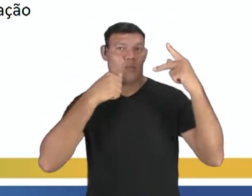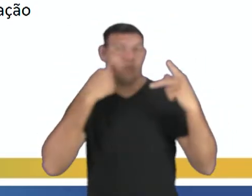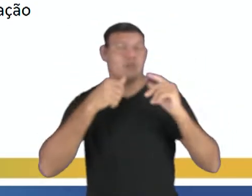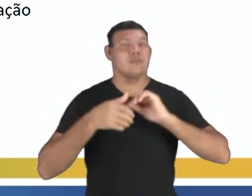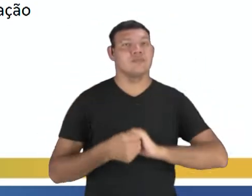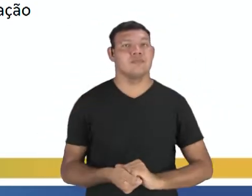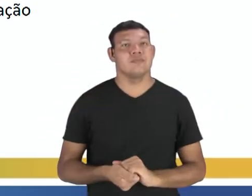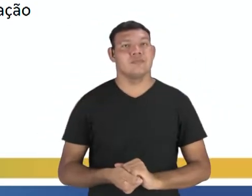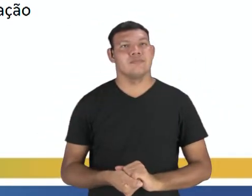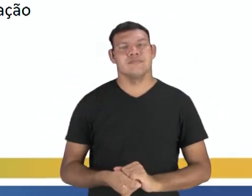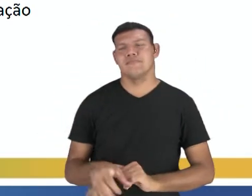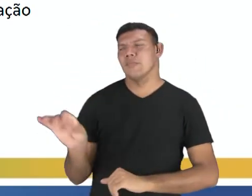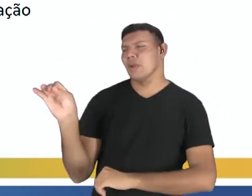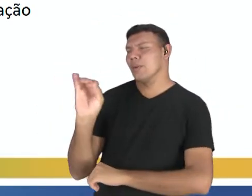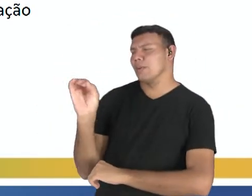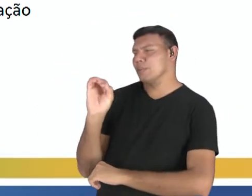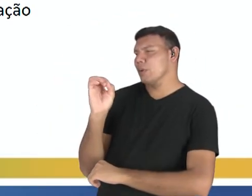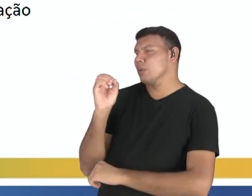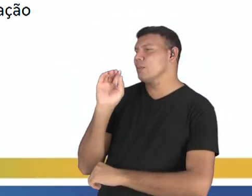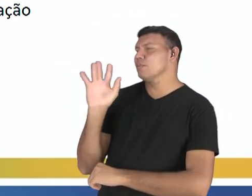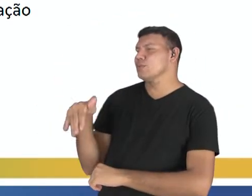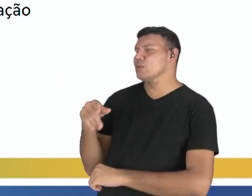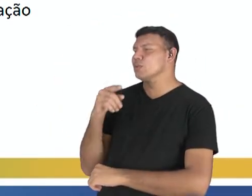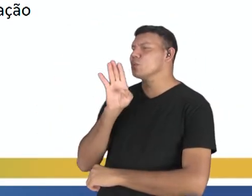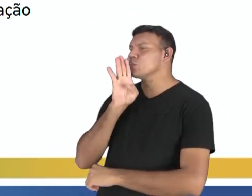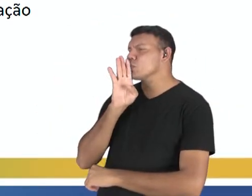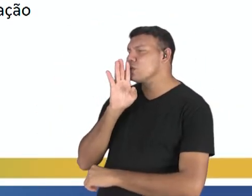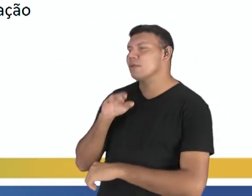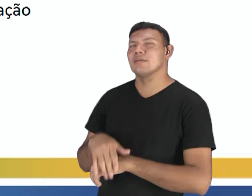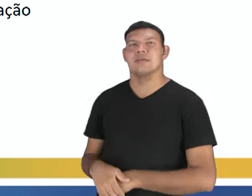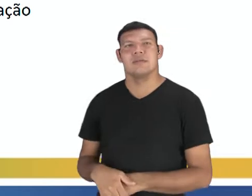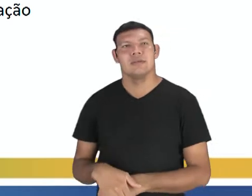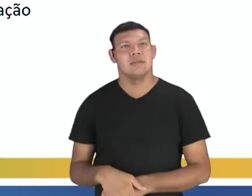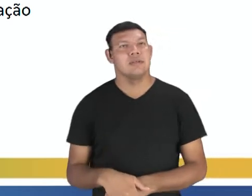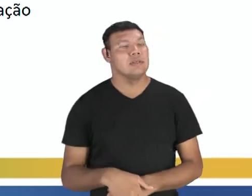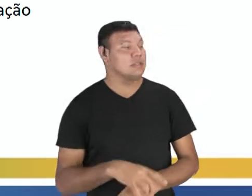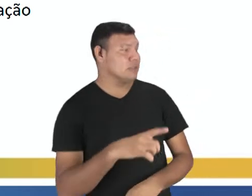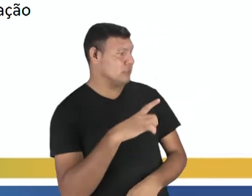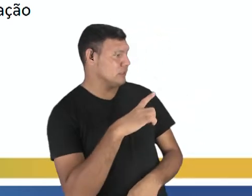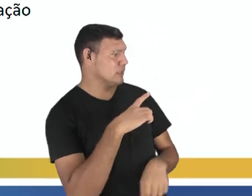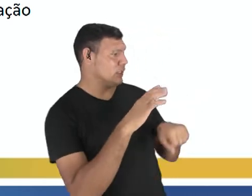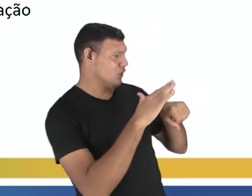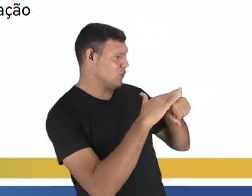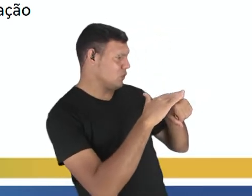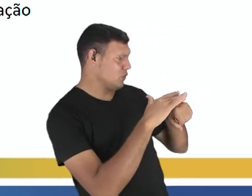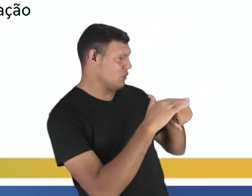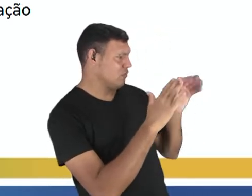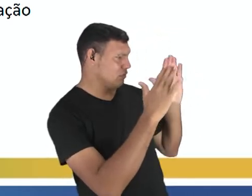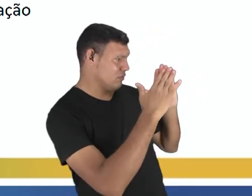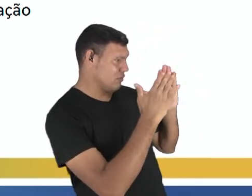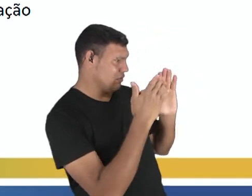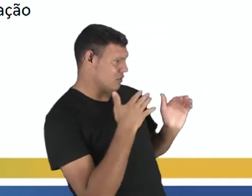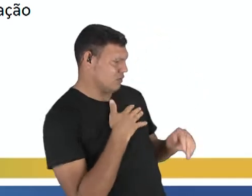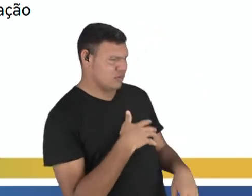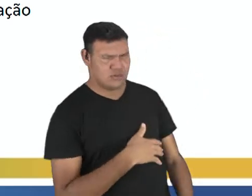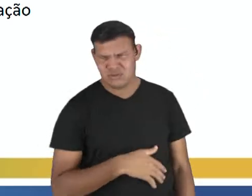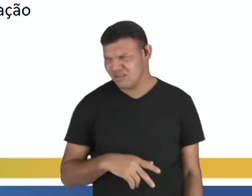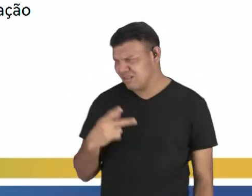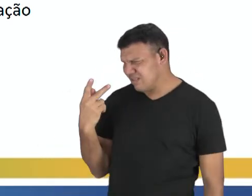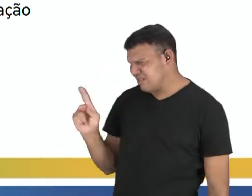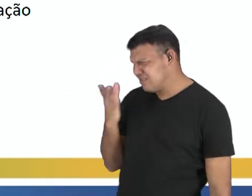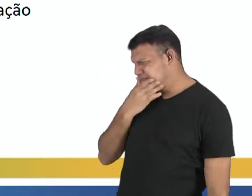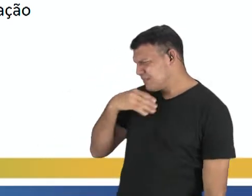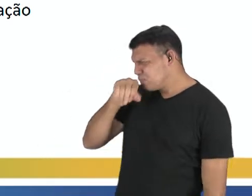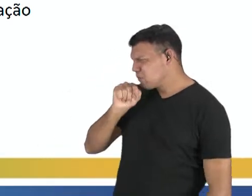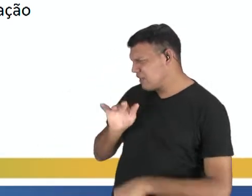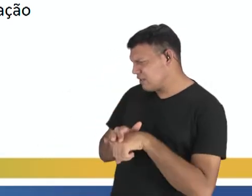Mafalda. Oi, Psyu, fala baixo. Tem um doente em casa. Seu pai está